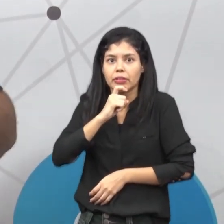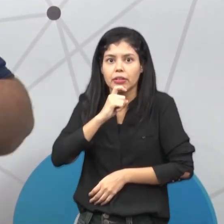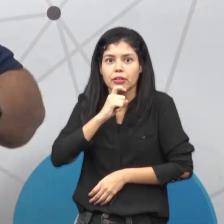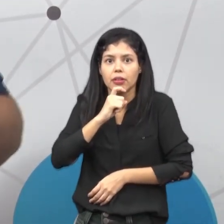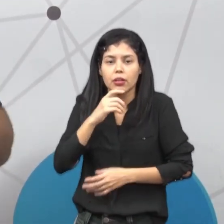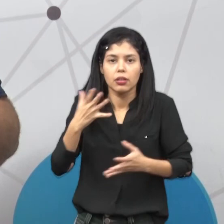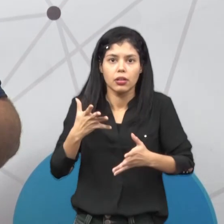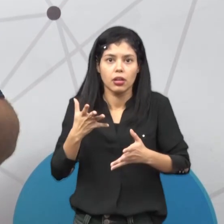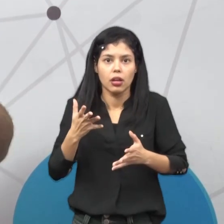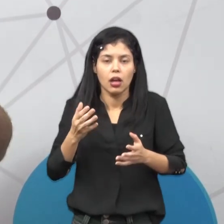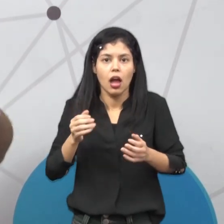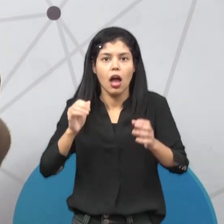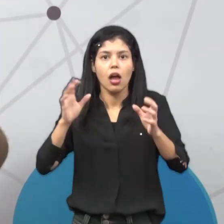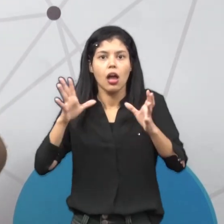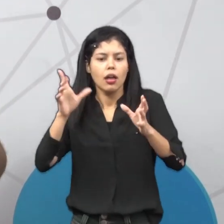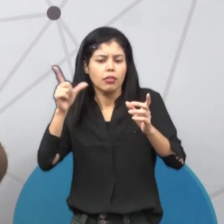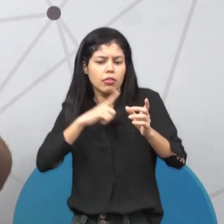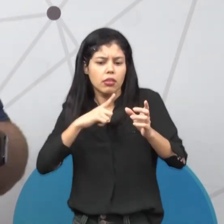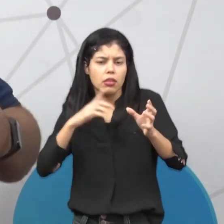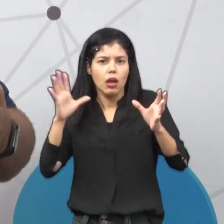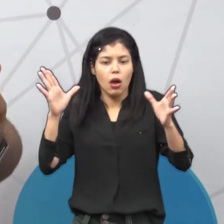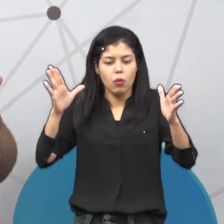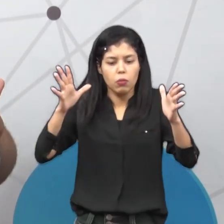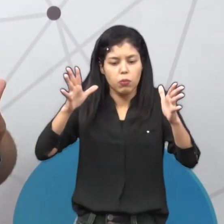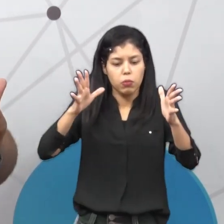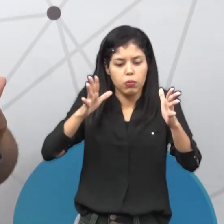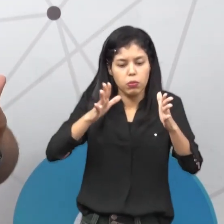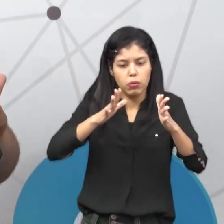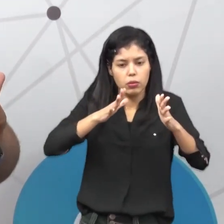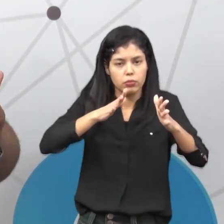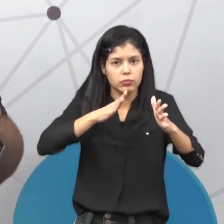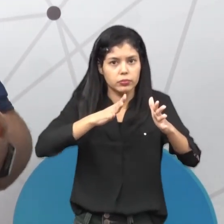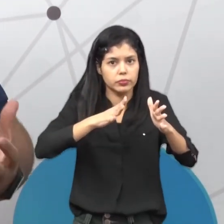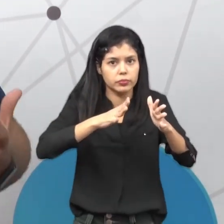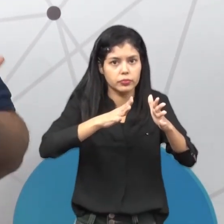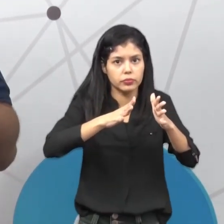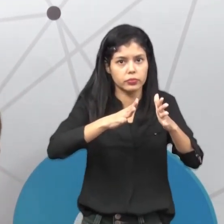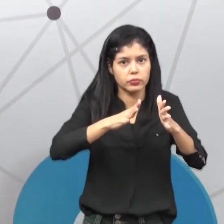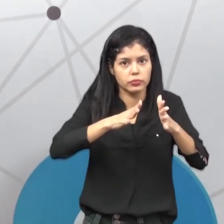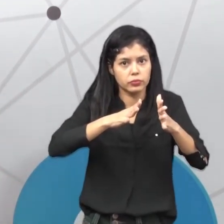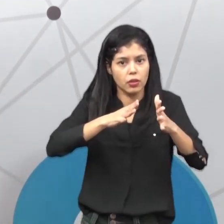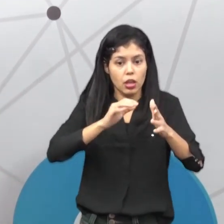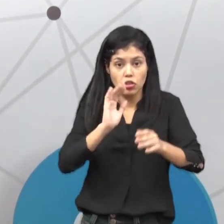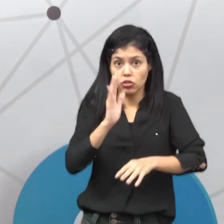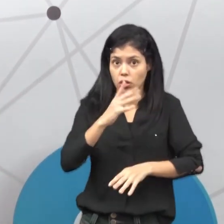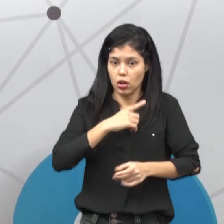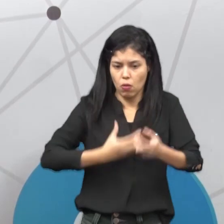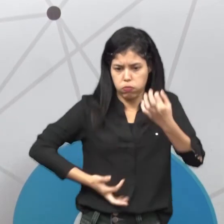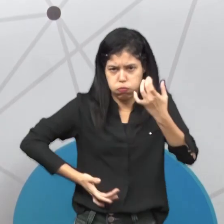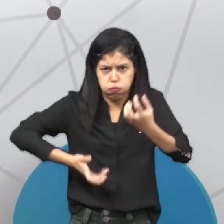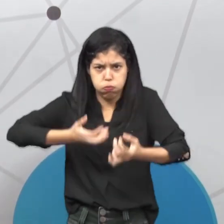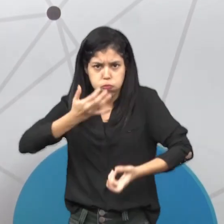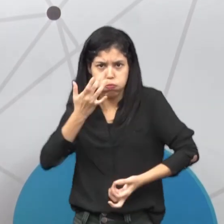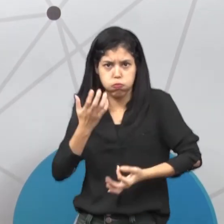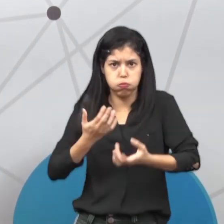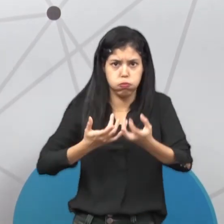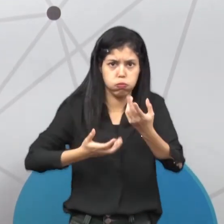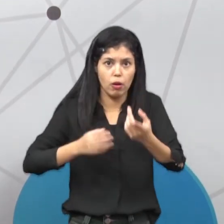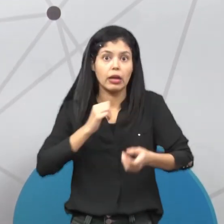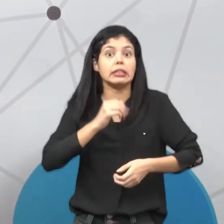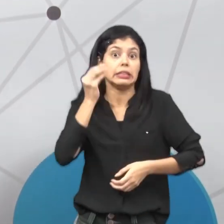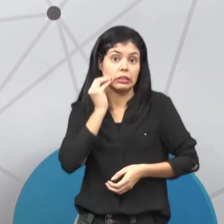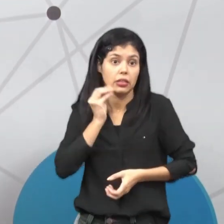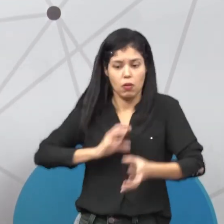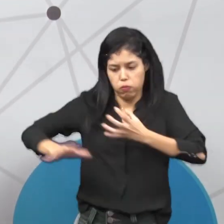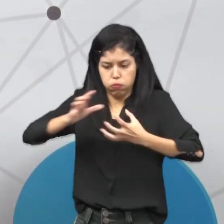gelado, tende-se a ficar um pouco mais quieto, um pouco mais tranquilo. Quando se está num ambiente mais quente, a tendência